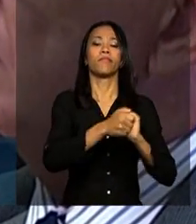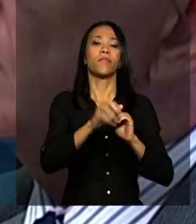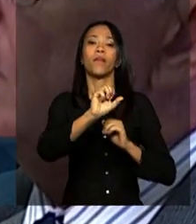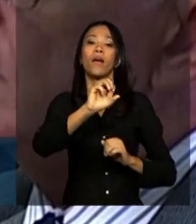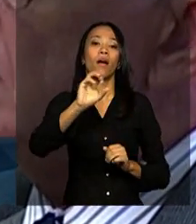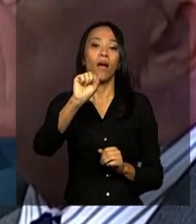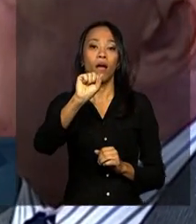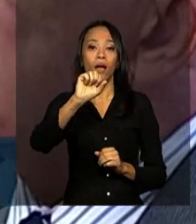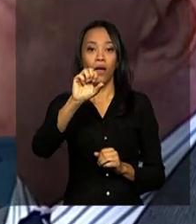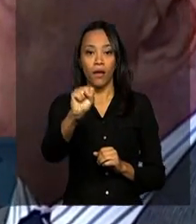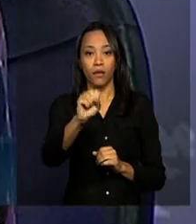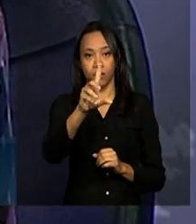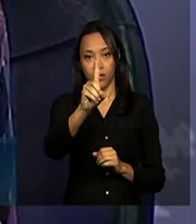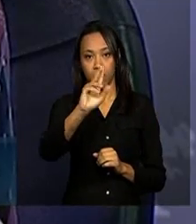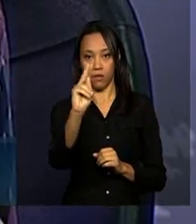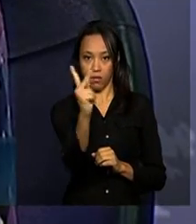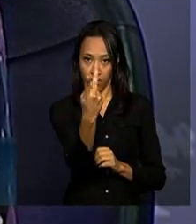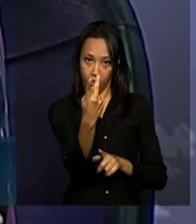participou ativamente.